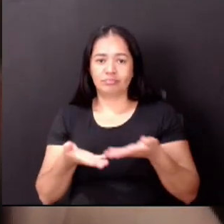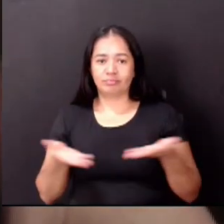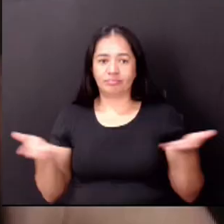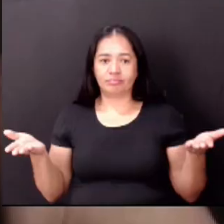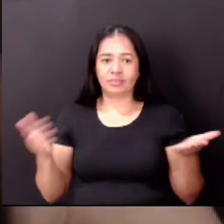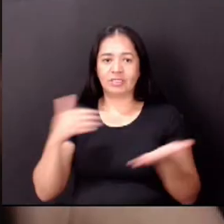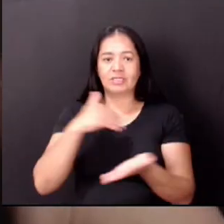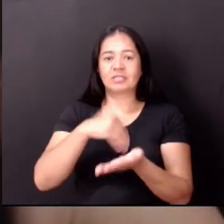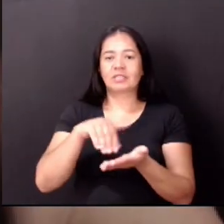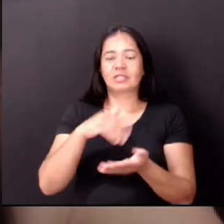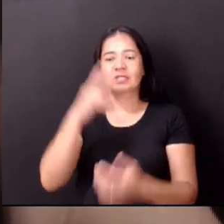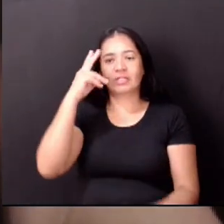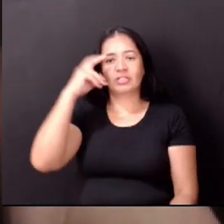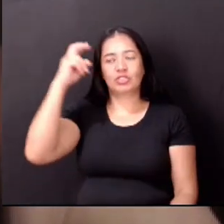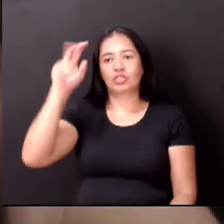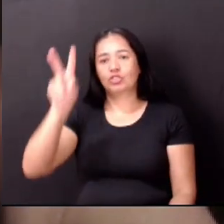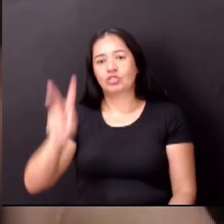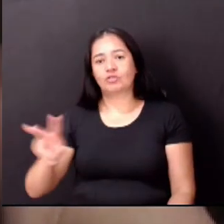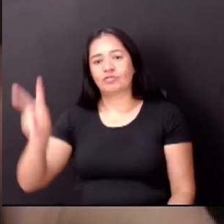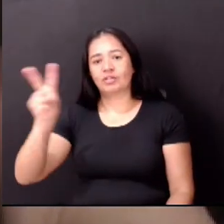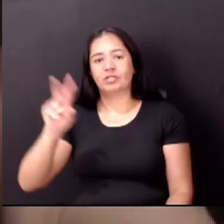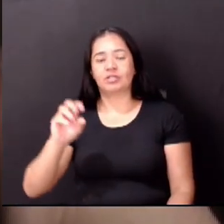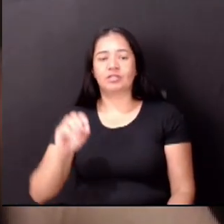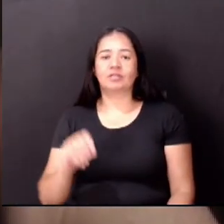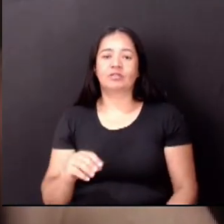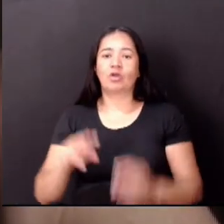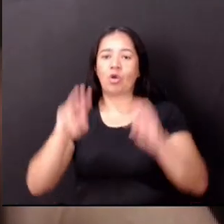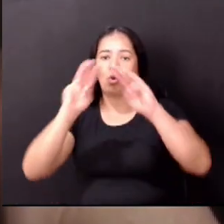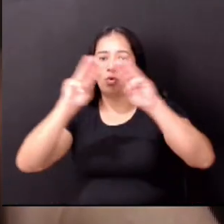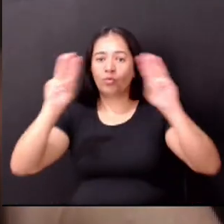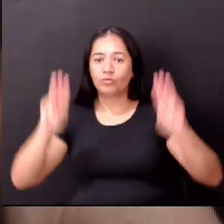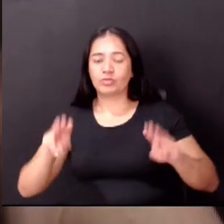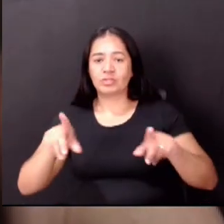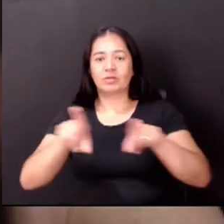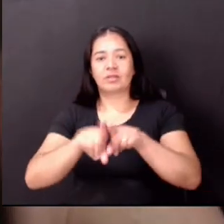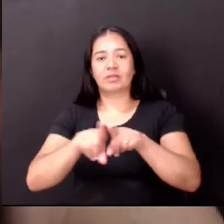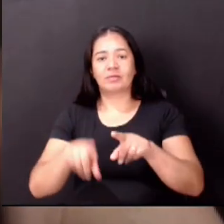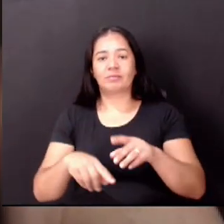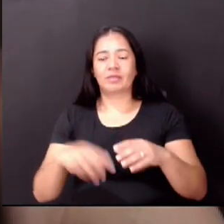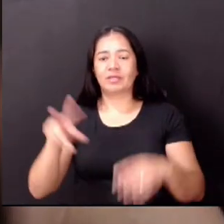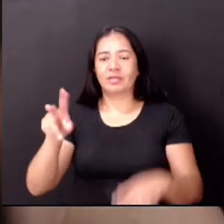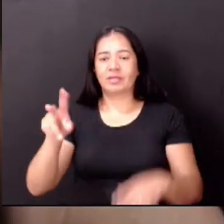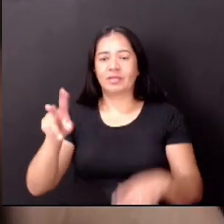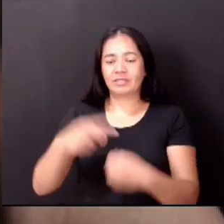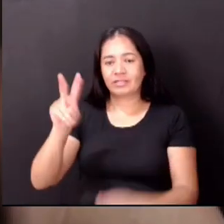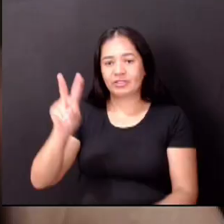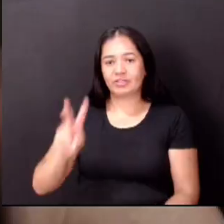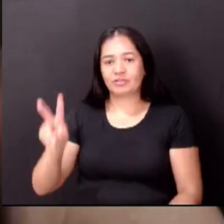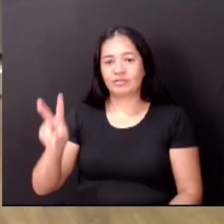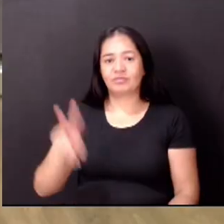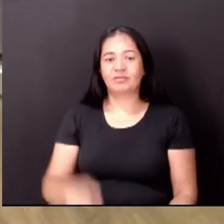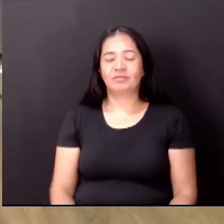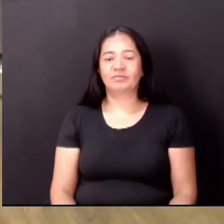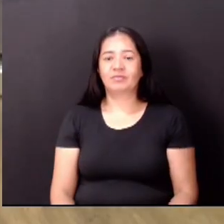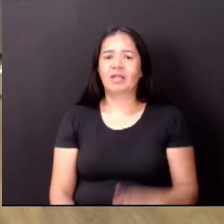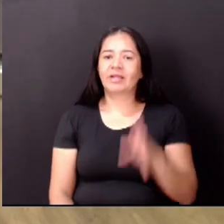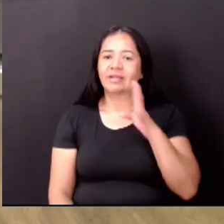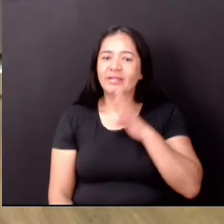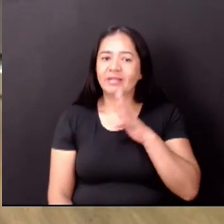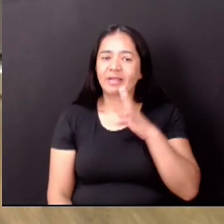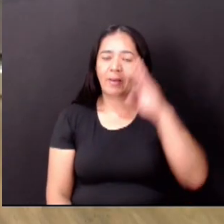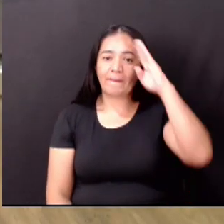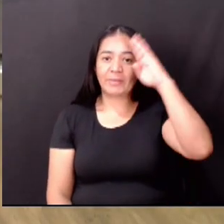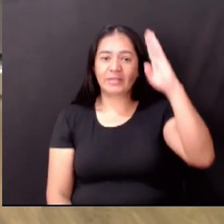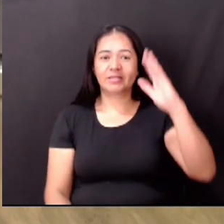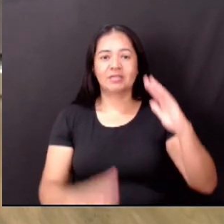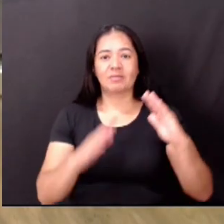de Valinhos. O Museu da Cidade de Valinhos, eles estão distribuindo também. Muito legal, principalmente para as escolas, né,